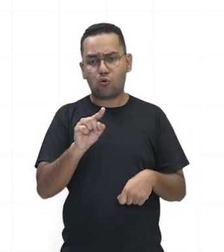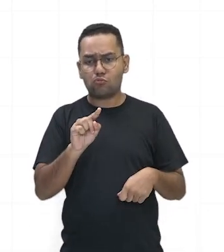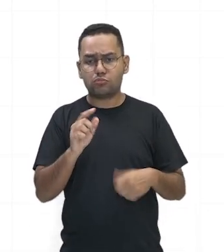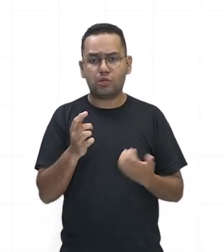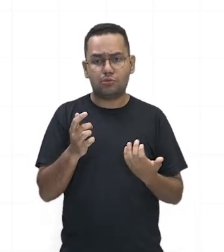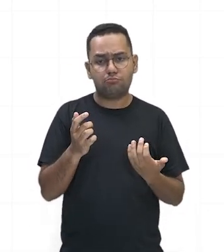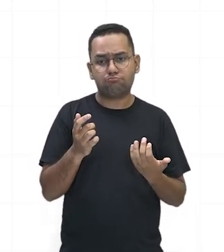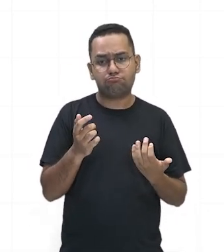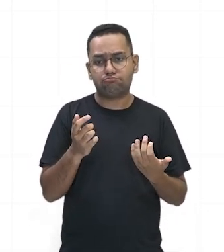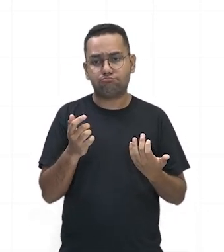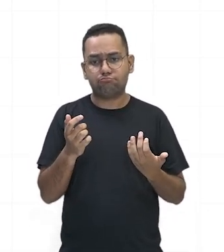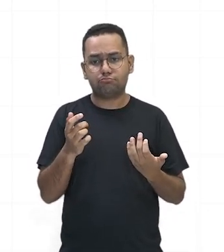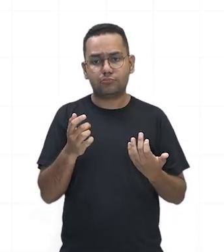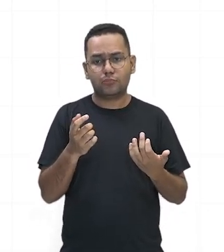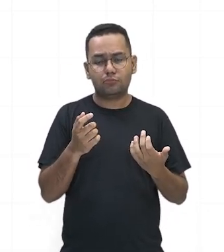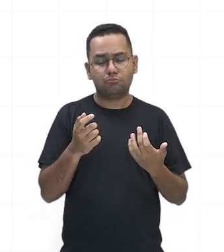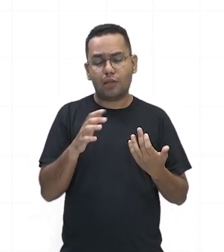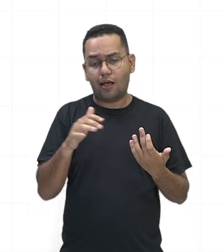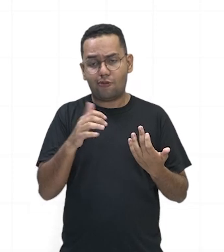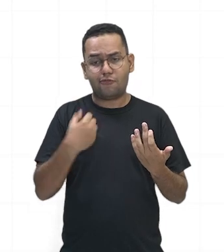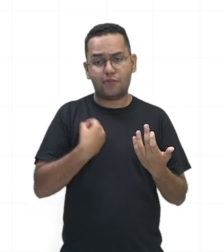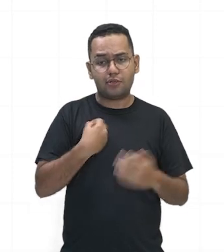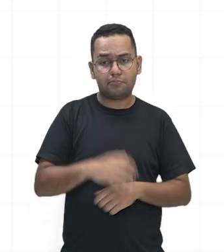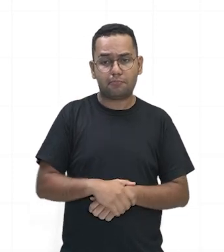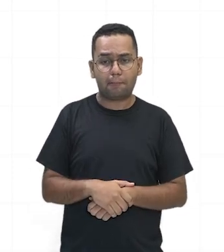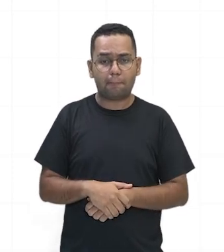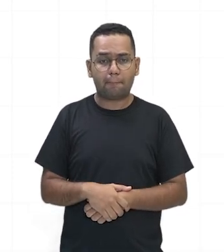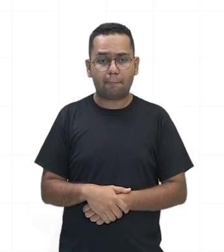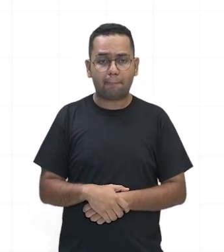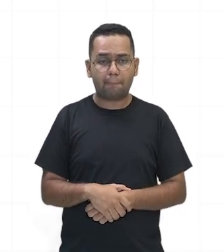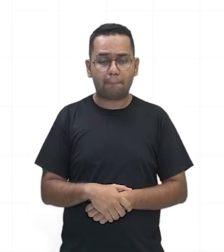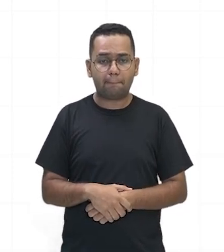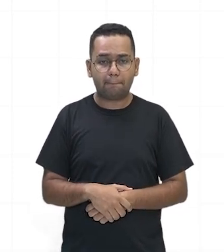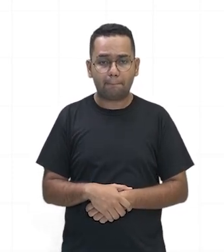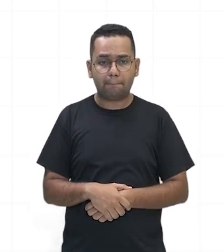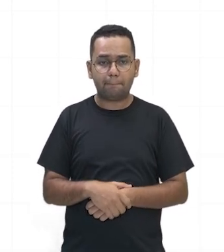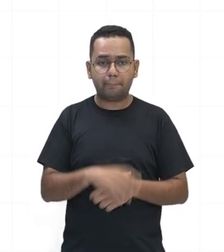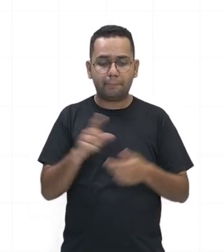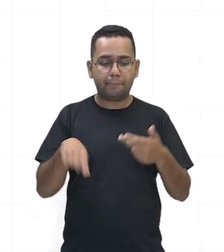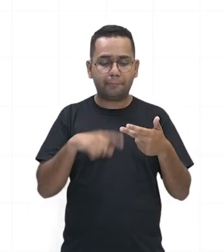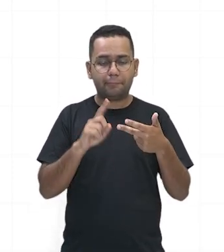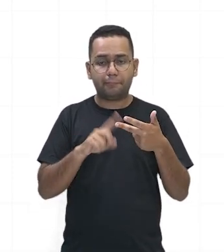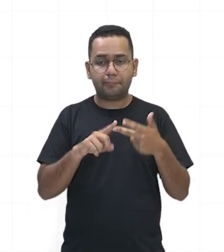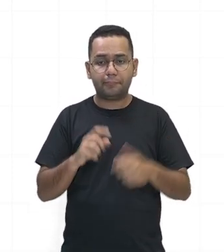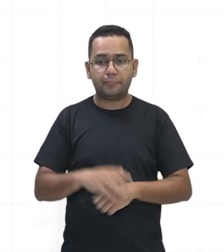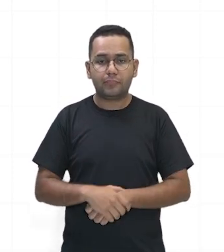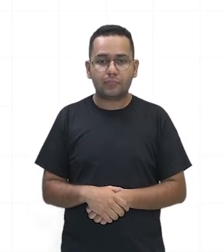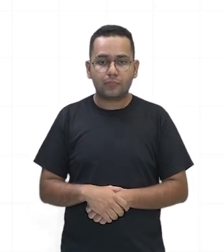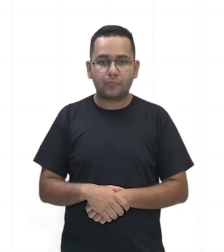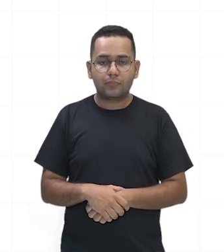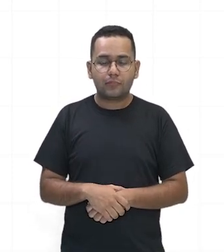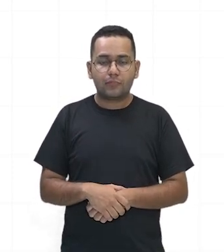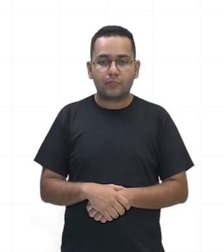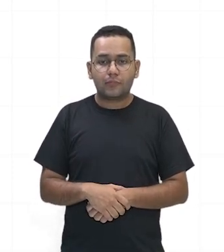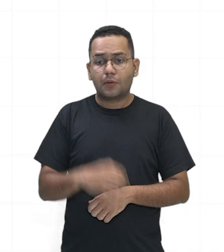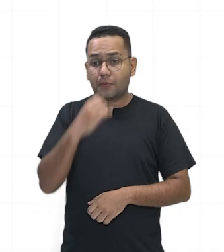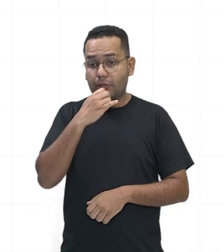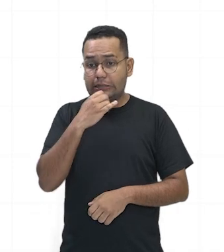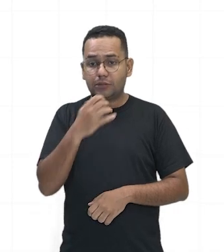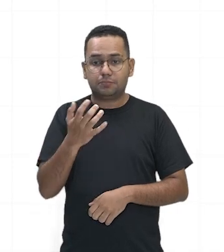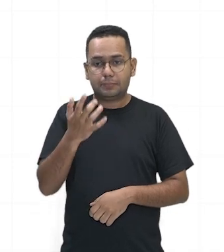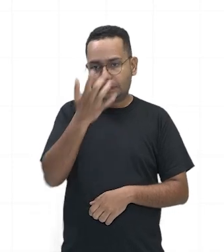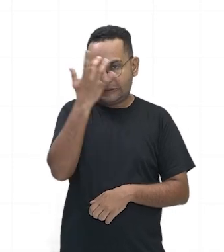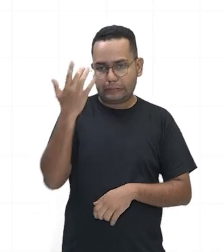consentimento informado de pesquisa, que são as discussões de como garantir que os pacientes, os participantes das pesquisas biomédicas,